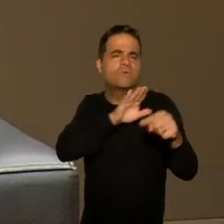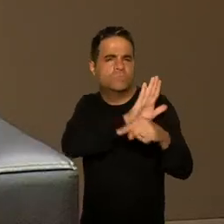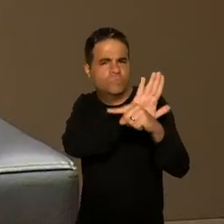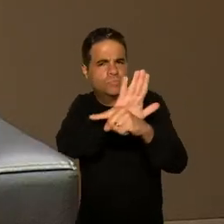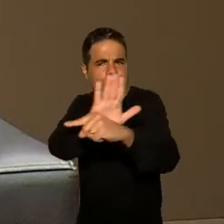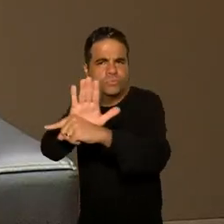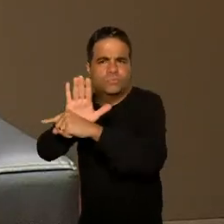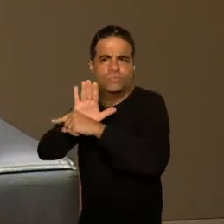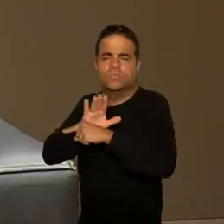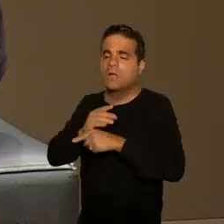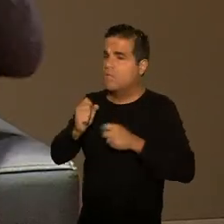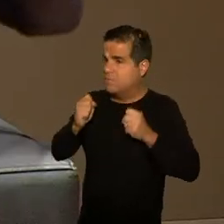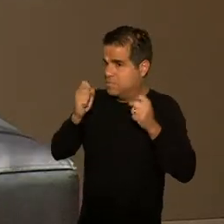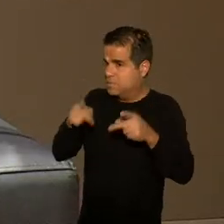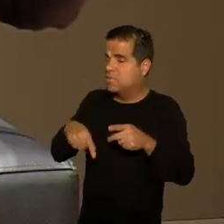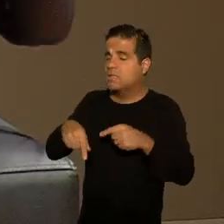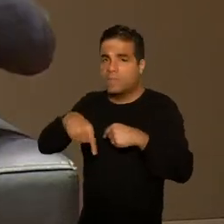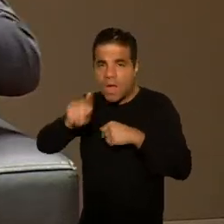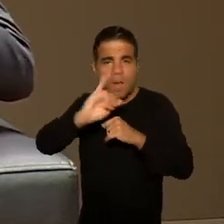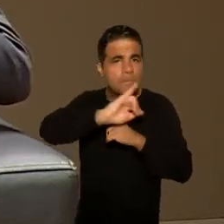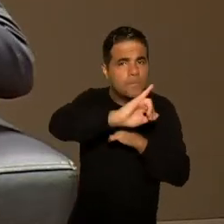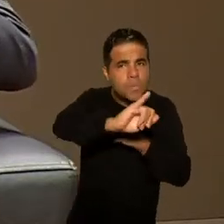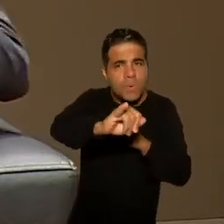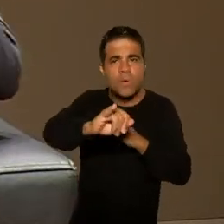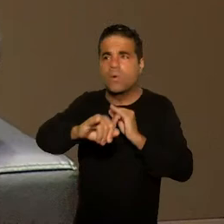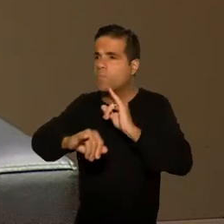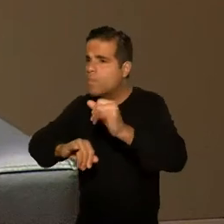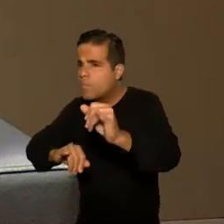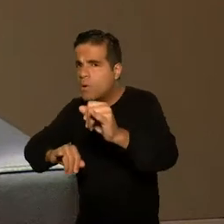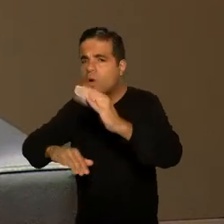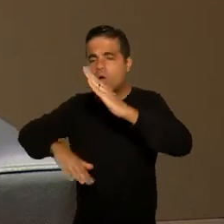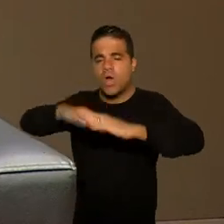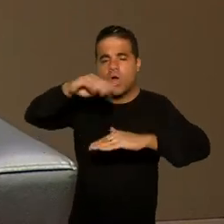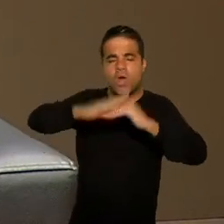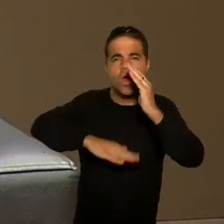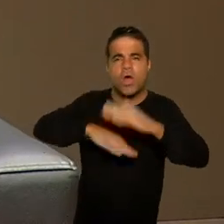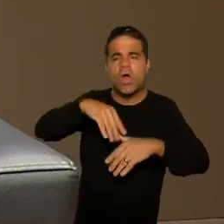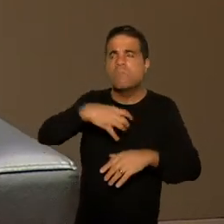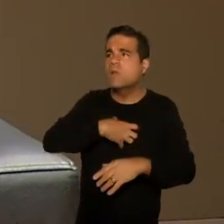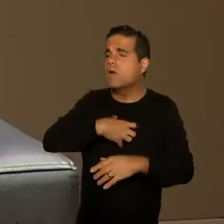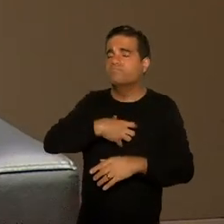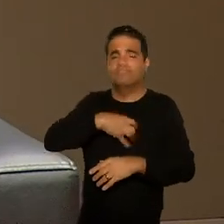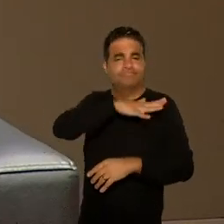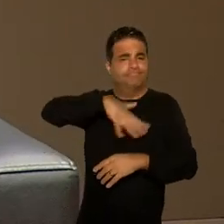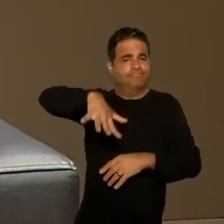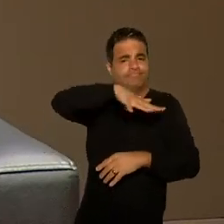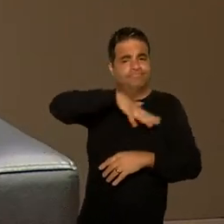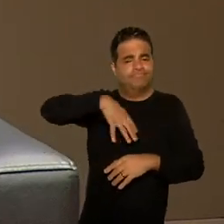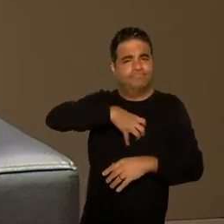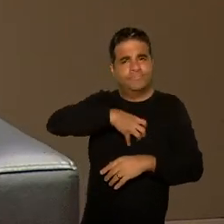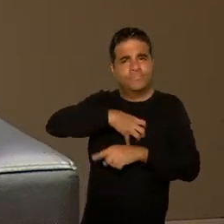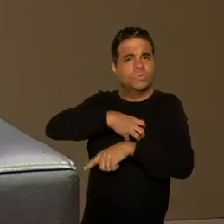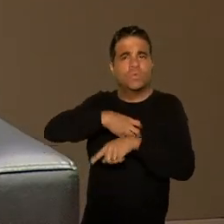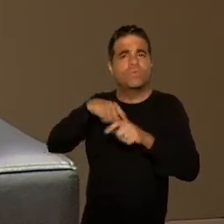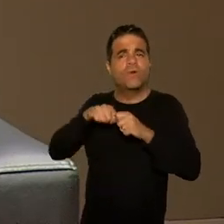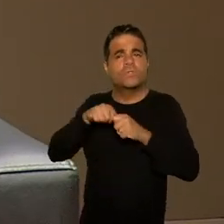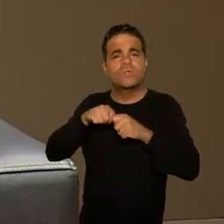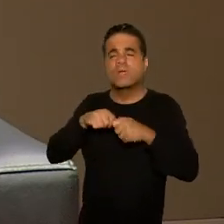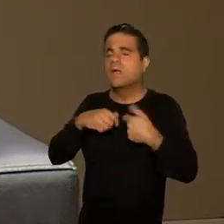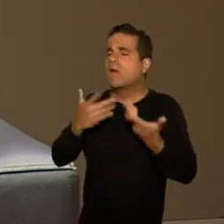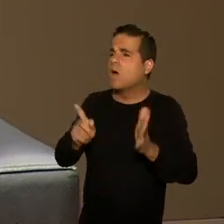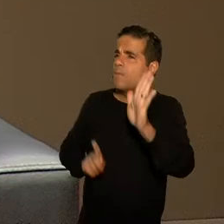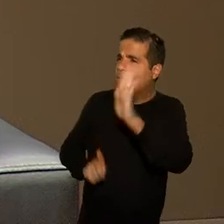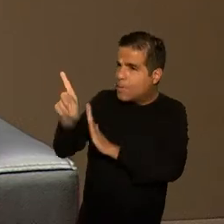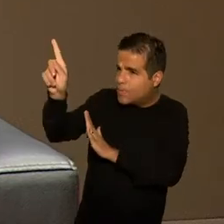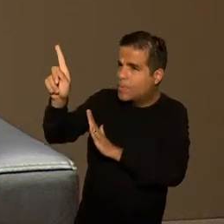durante a visita e Vai contando sobre esse artista sobre essa obra e o público aquele grupo eventualmente Faz